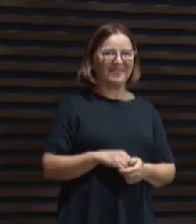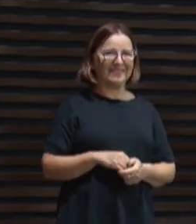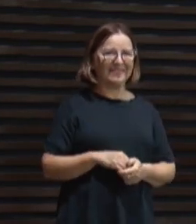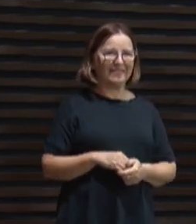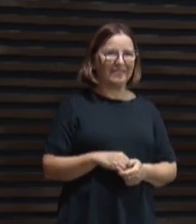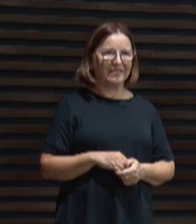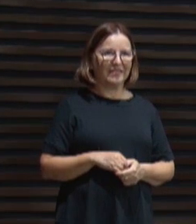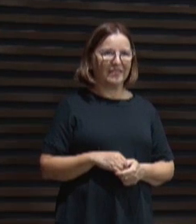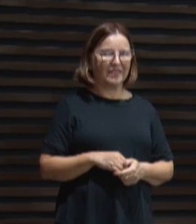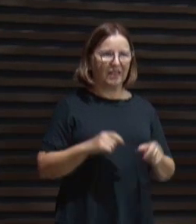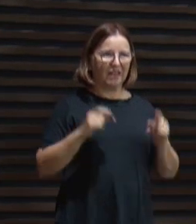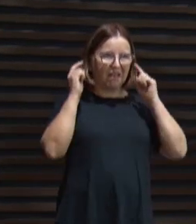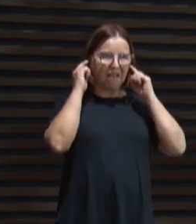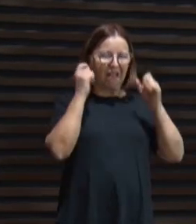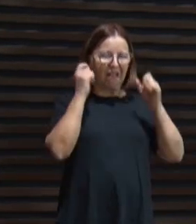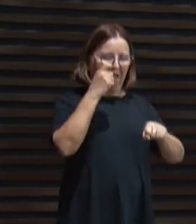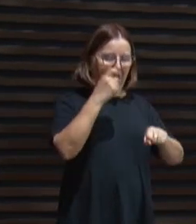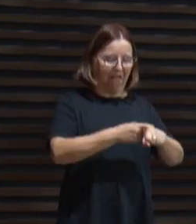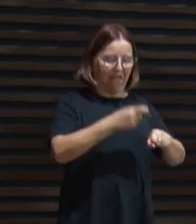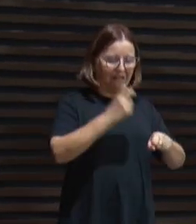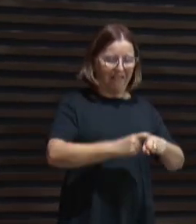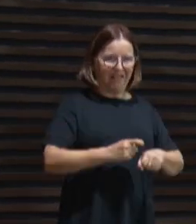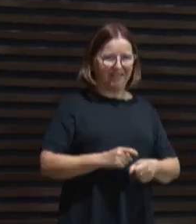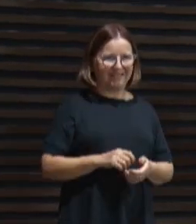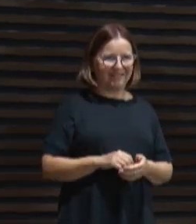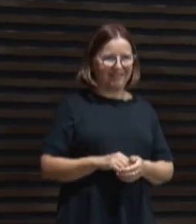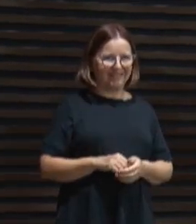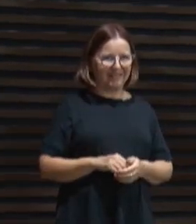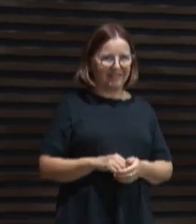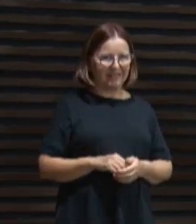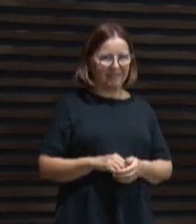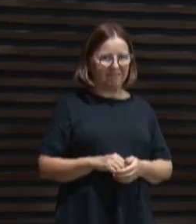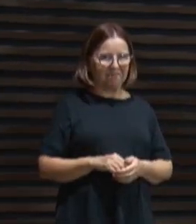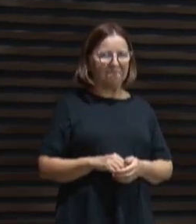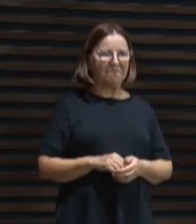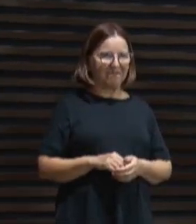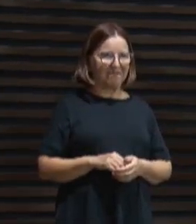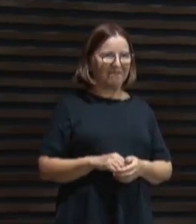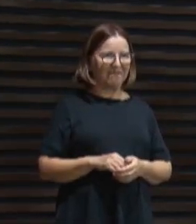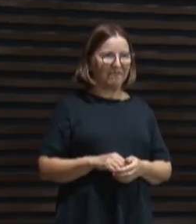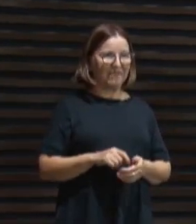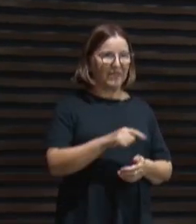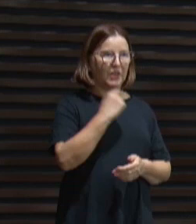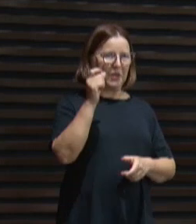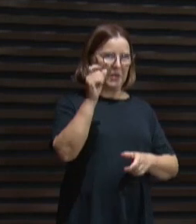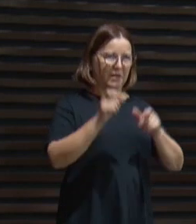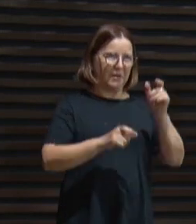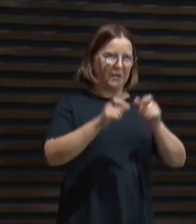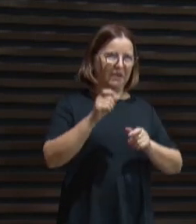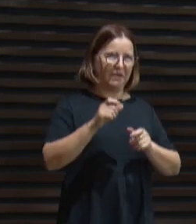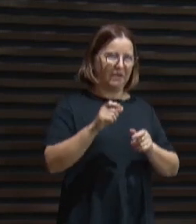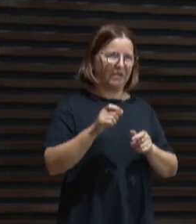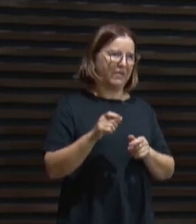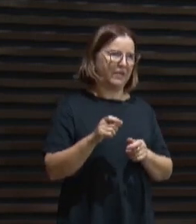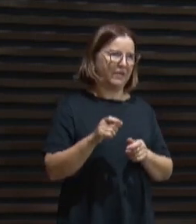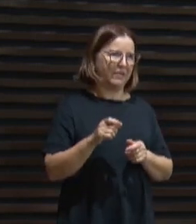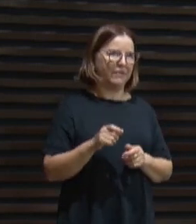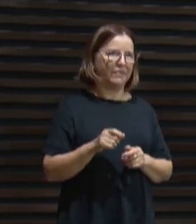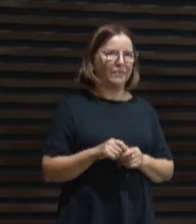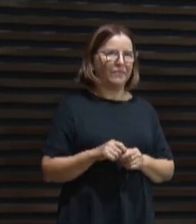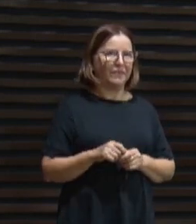vocês, não. Entre vocês, aquele que quiser ser o grande, seja o menor. E ele